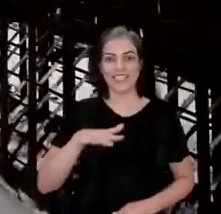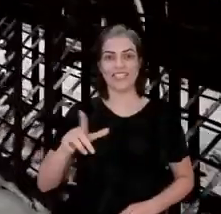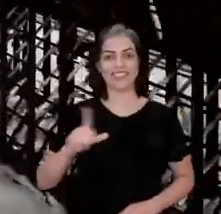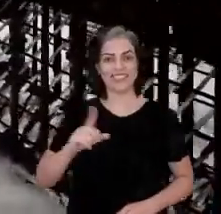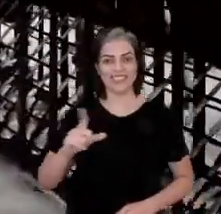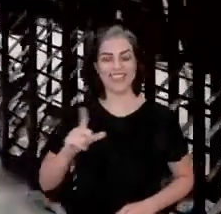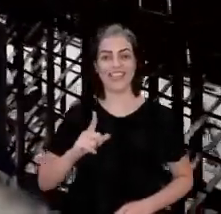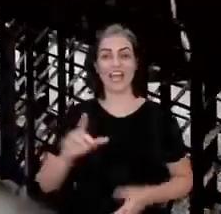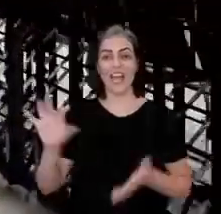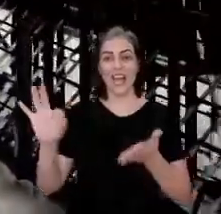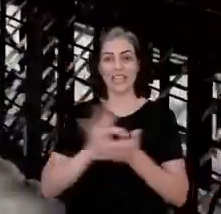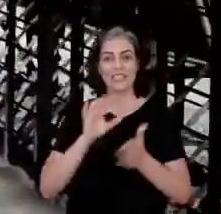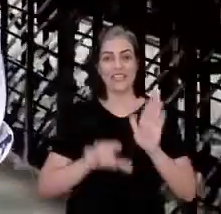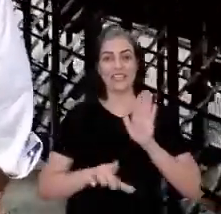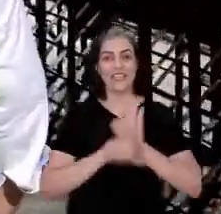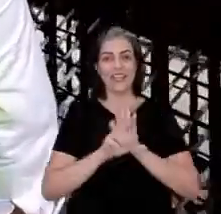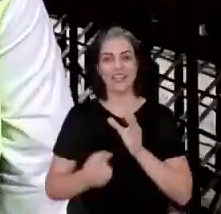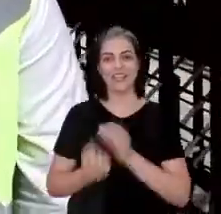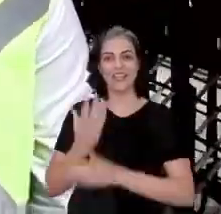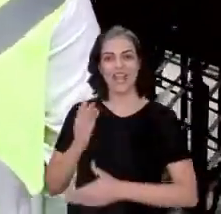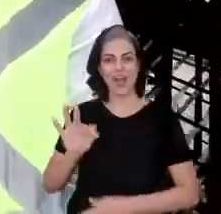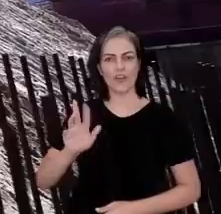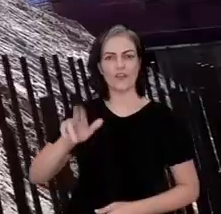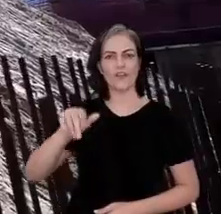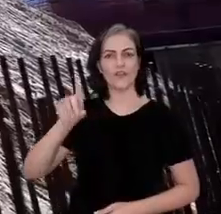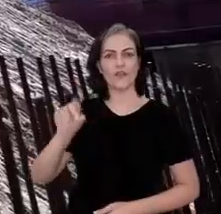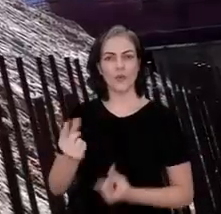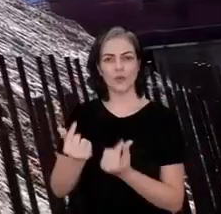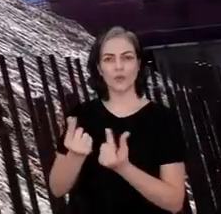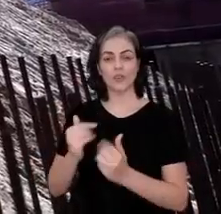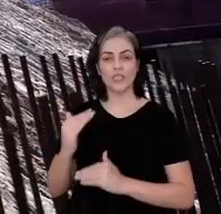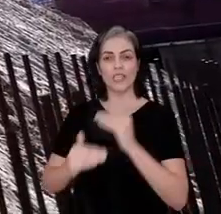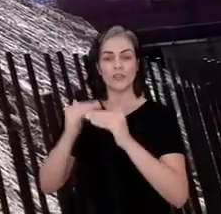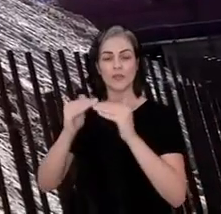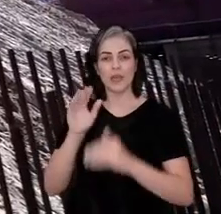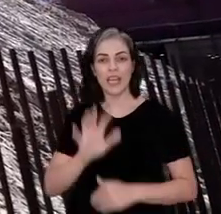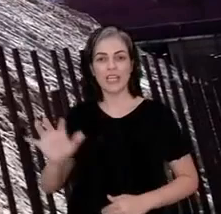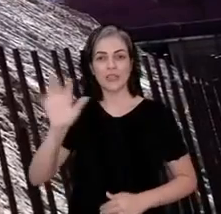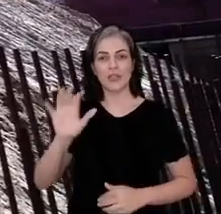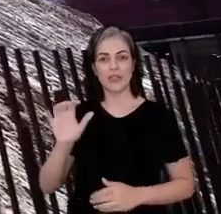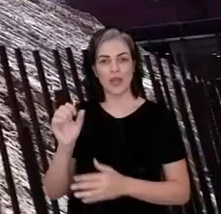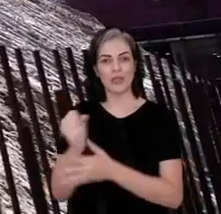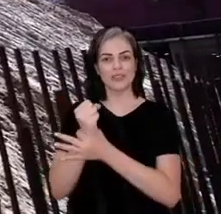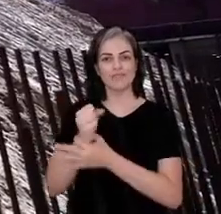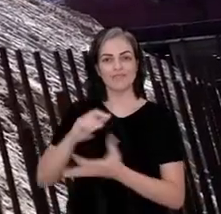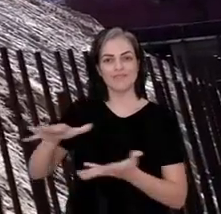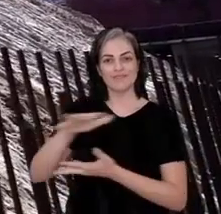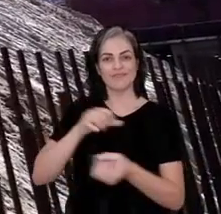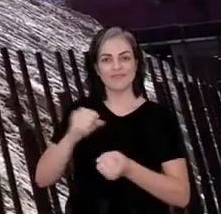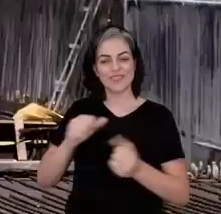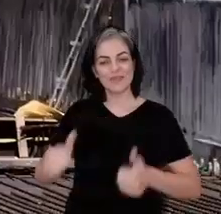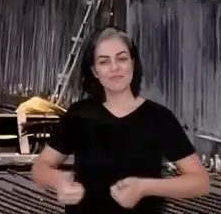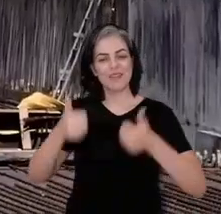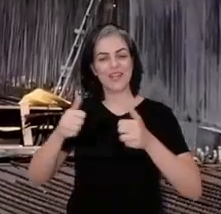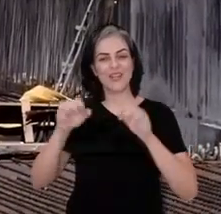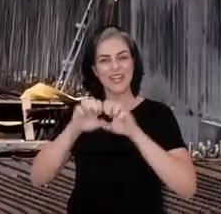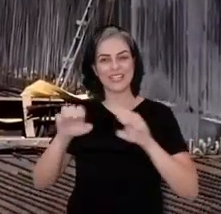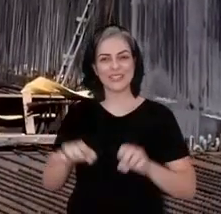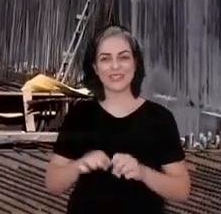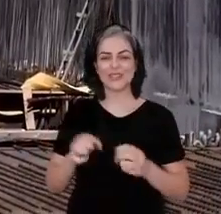e assinada a lei que cria o fundo de desenvolvimento Regional sustentável para ampliar investimentos em